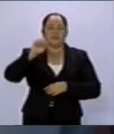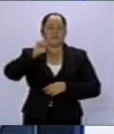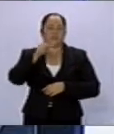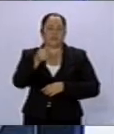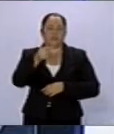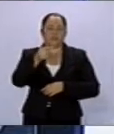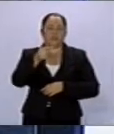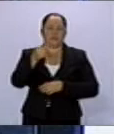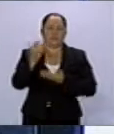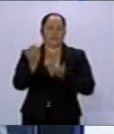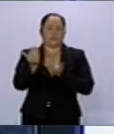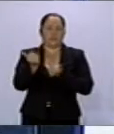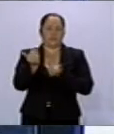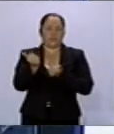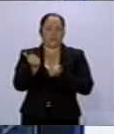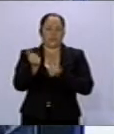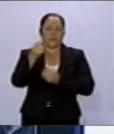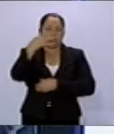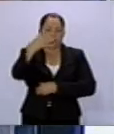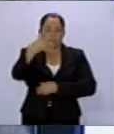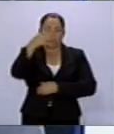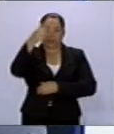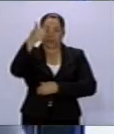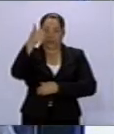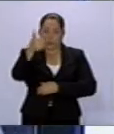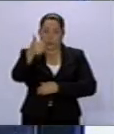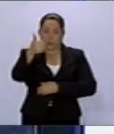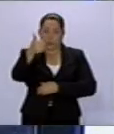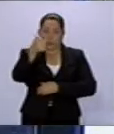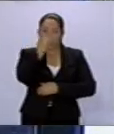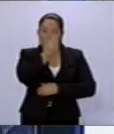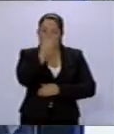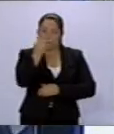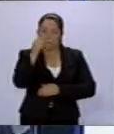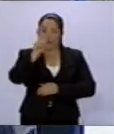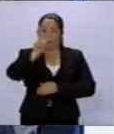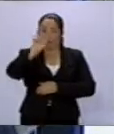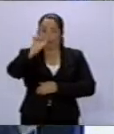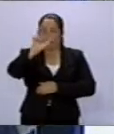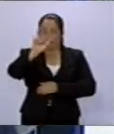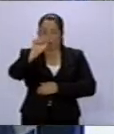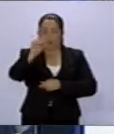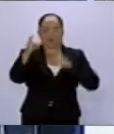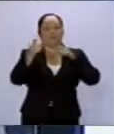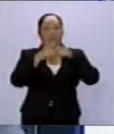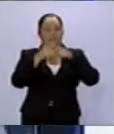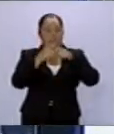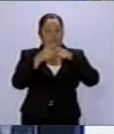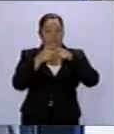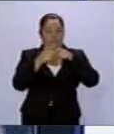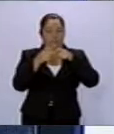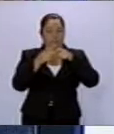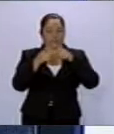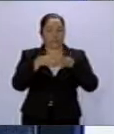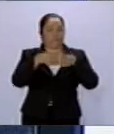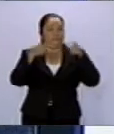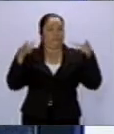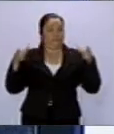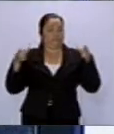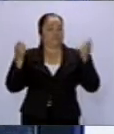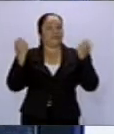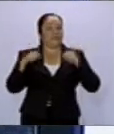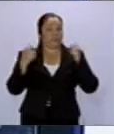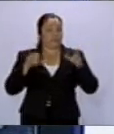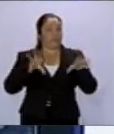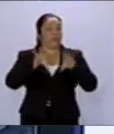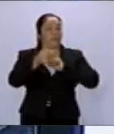anos 41 candidatos por vaga E essa curva era de 25/1993 só tem crescido portanto estabelecer o processo